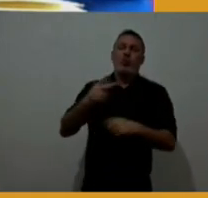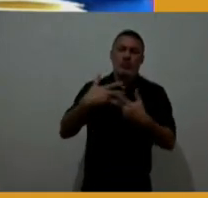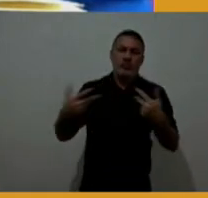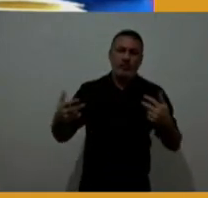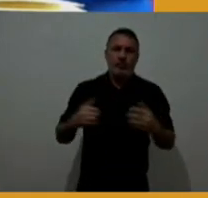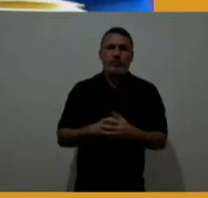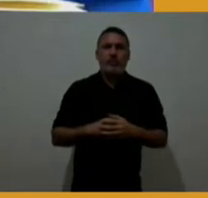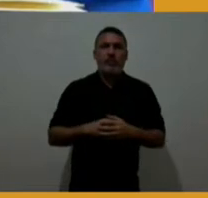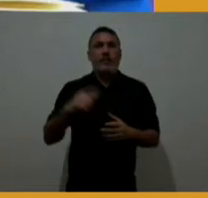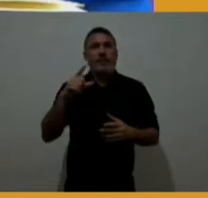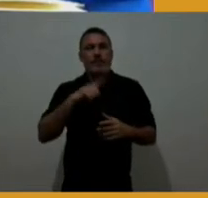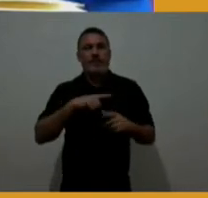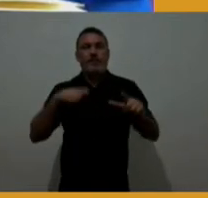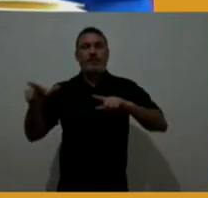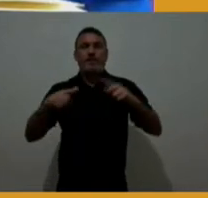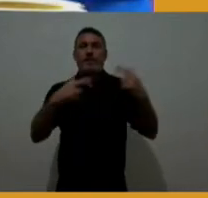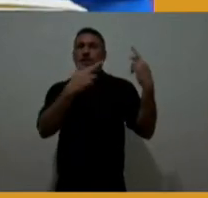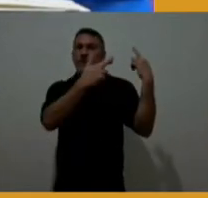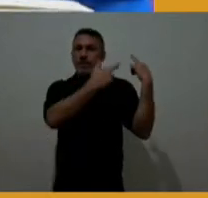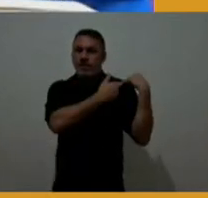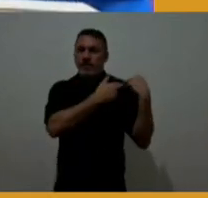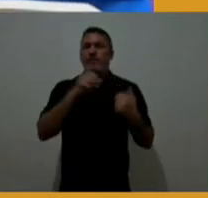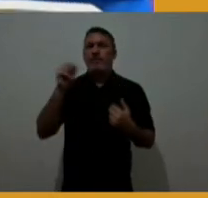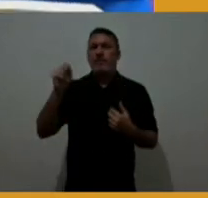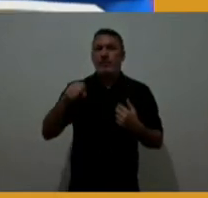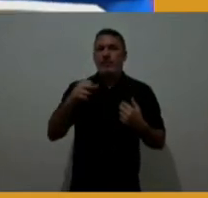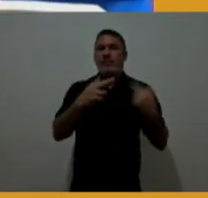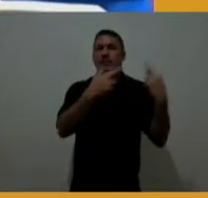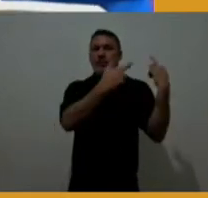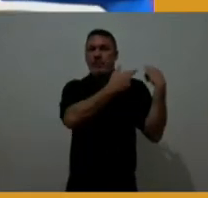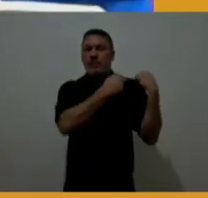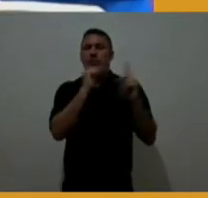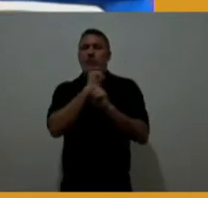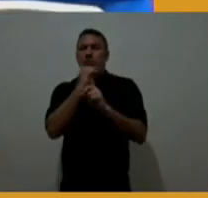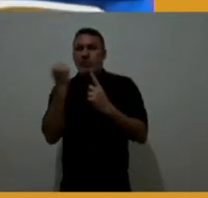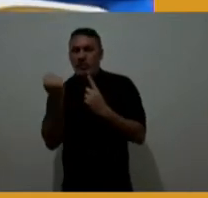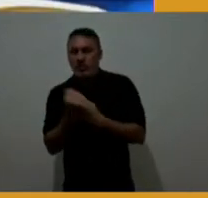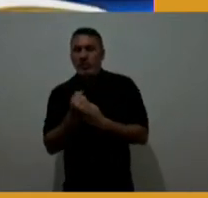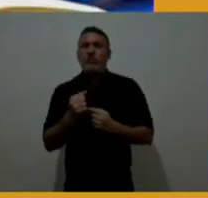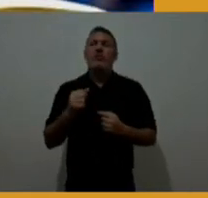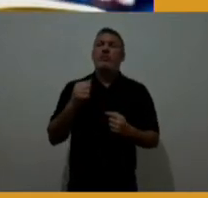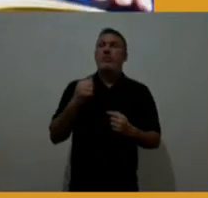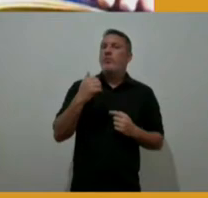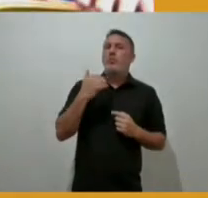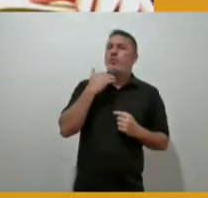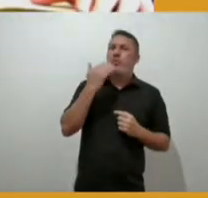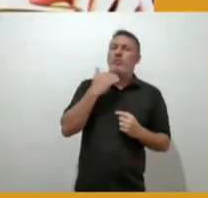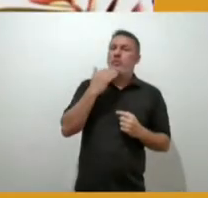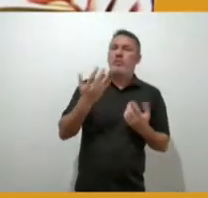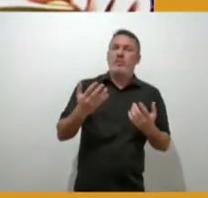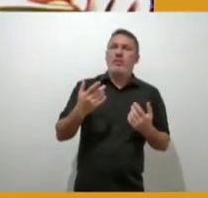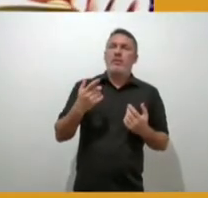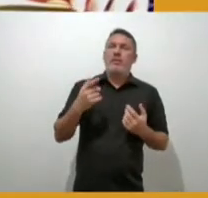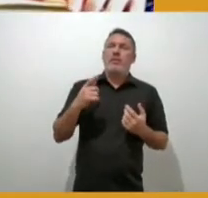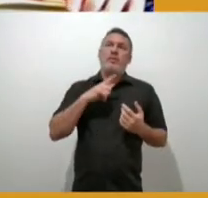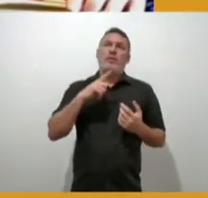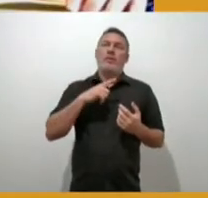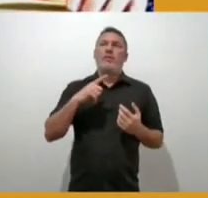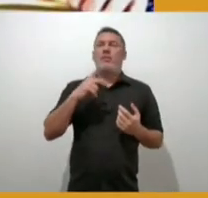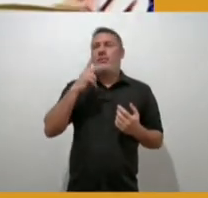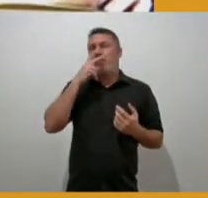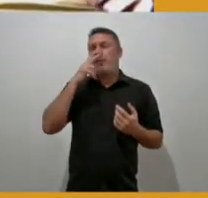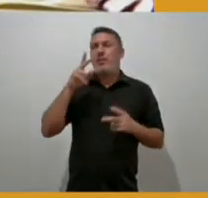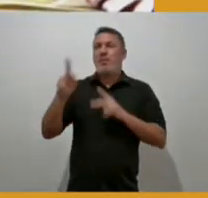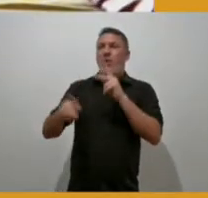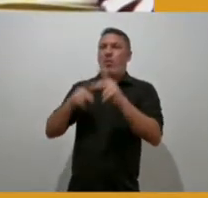responsabilidade fiscal e com responsabilidade social. Então, não adianta a gente querer ganhar a confiança da população e pedir à população para que